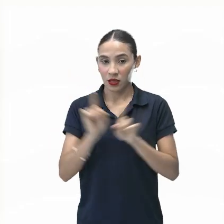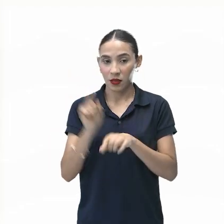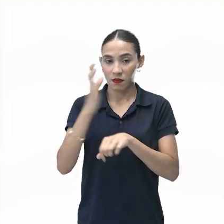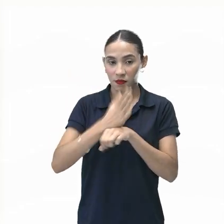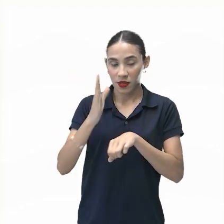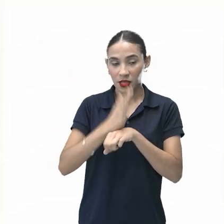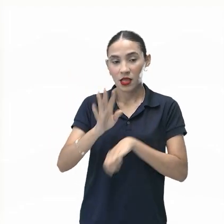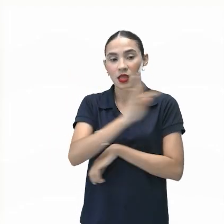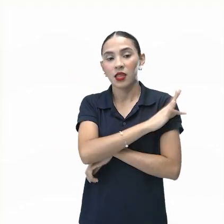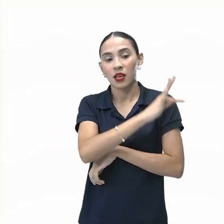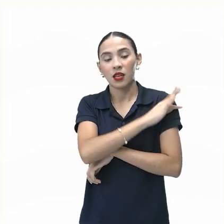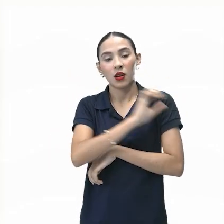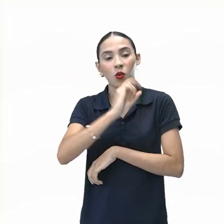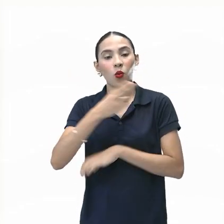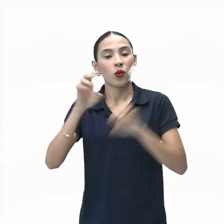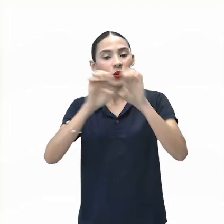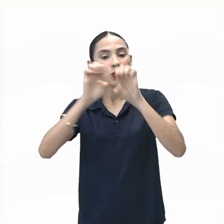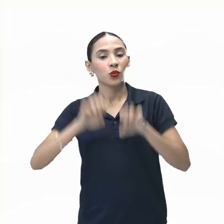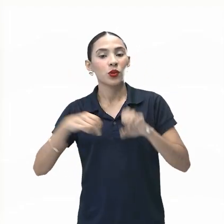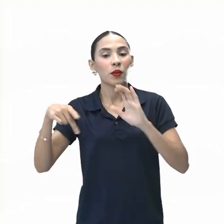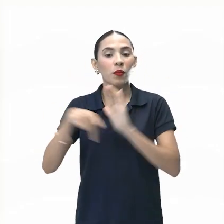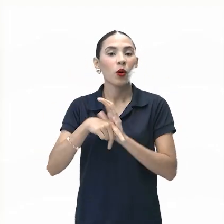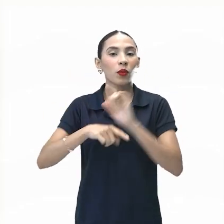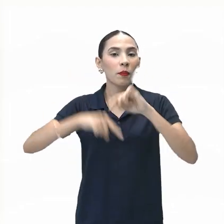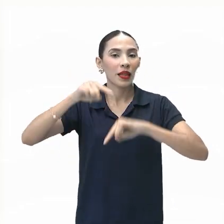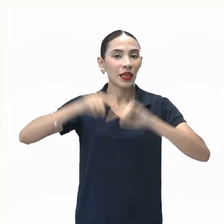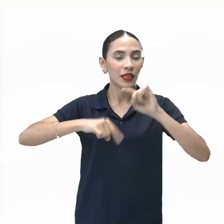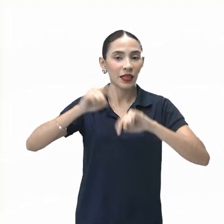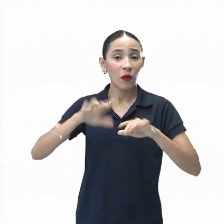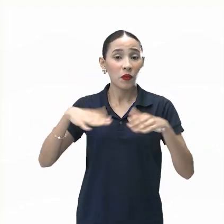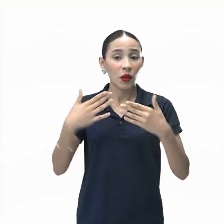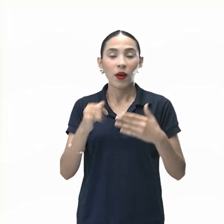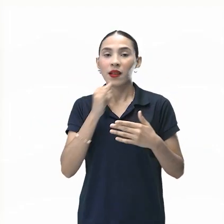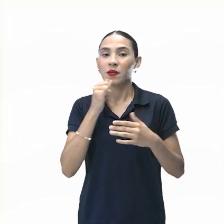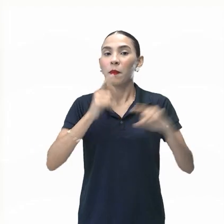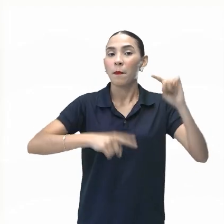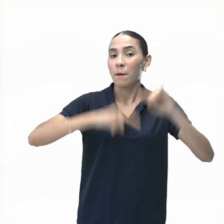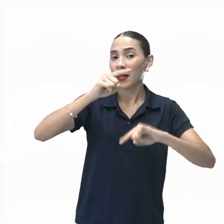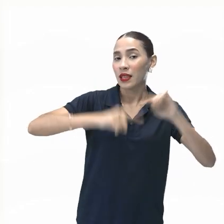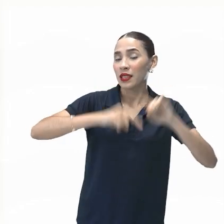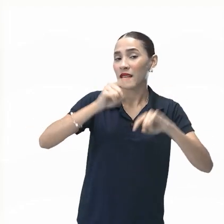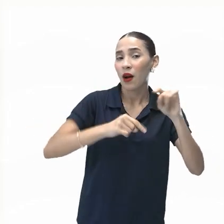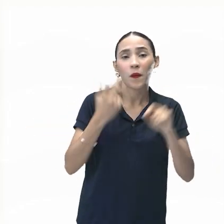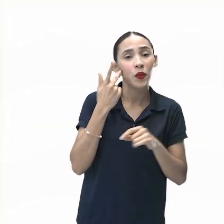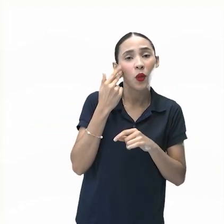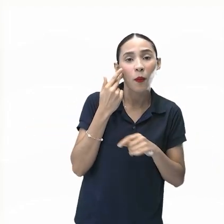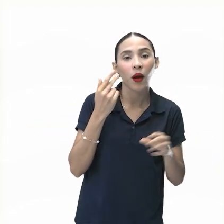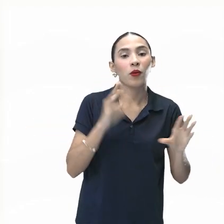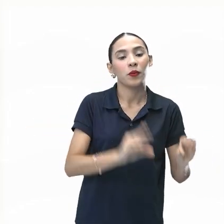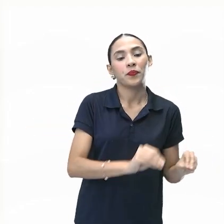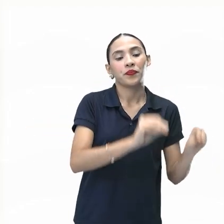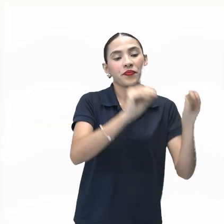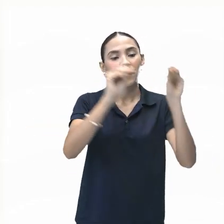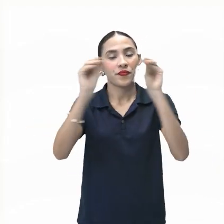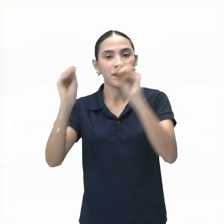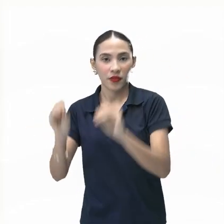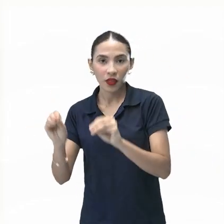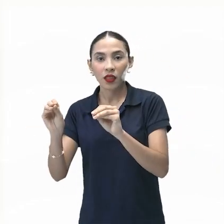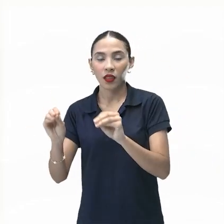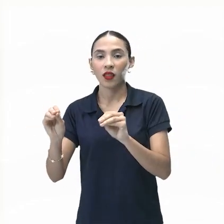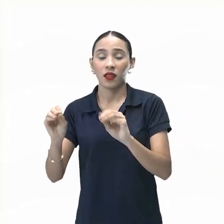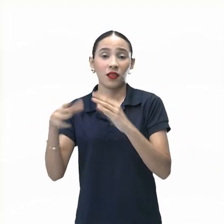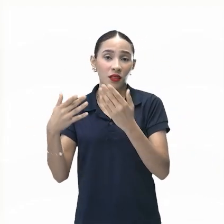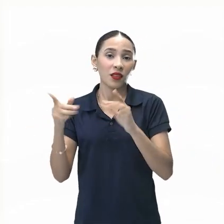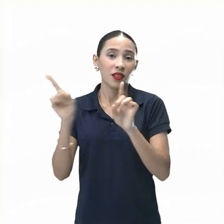execução da técnica ou estética da obra. Então, eles pegam objetos funcionais, tiram do seu contexto e